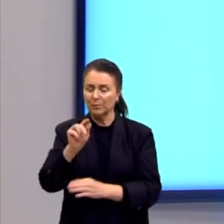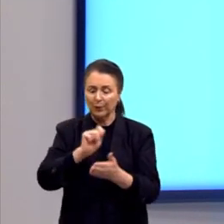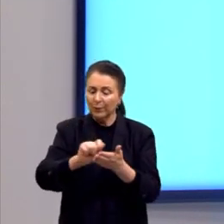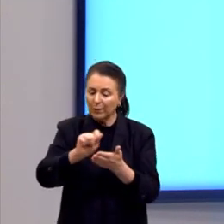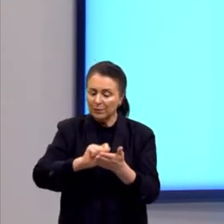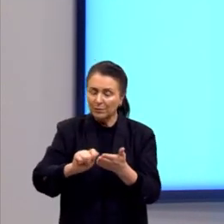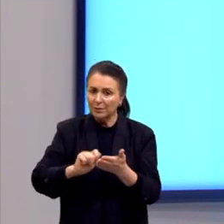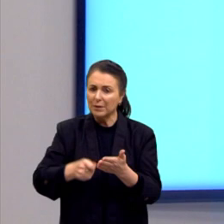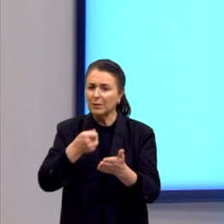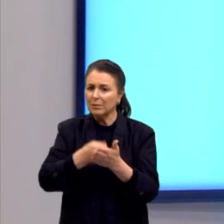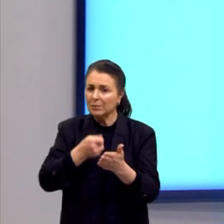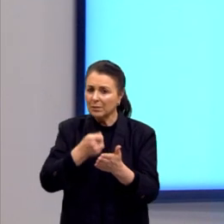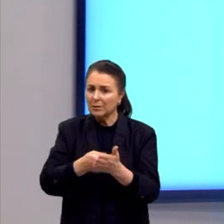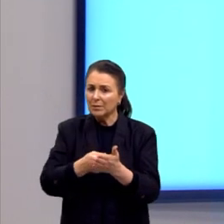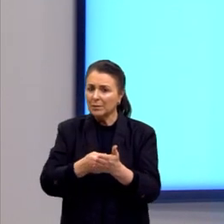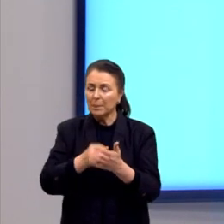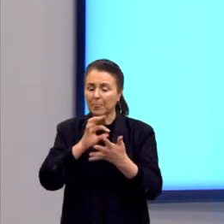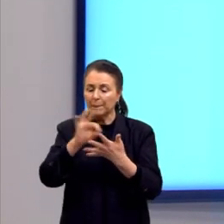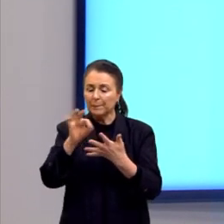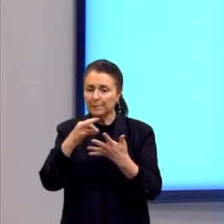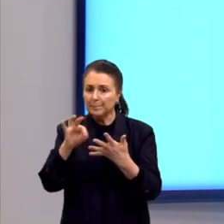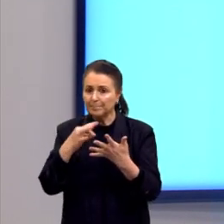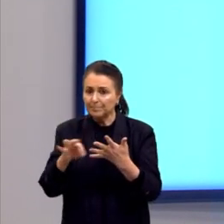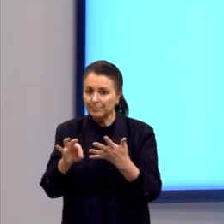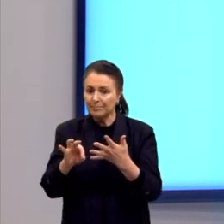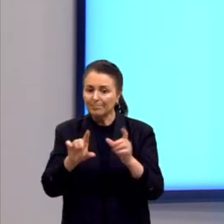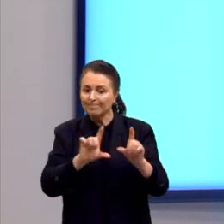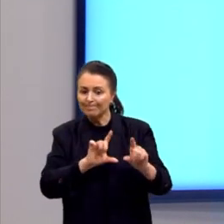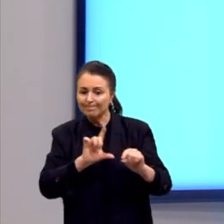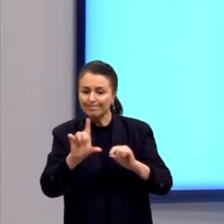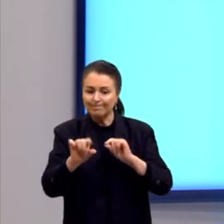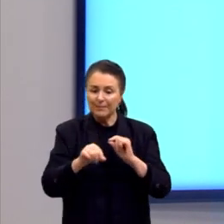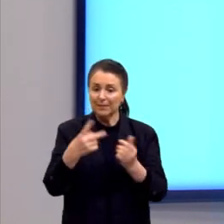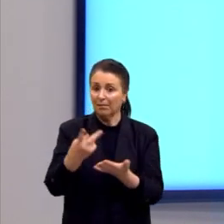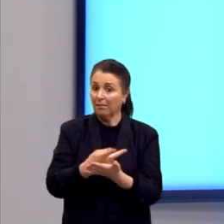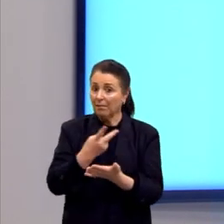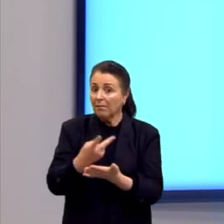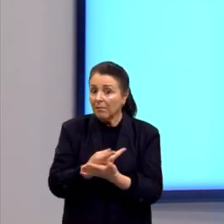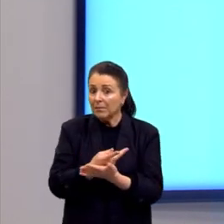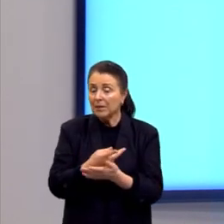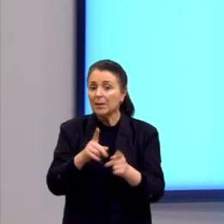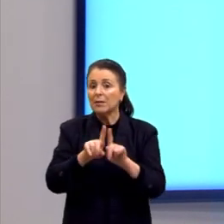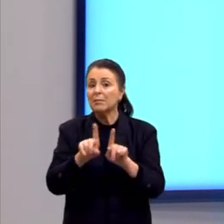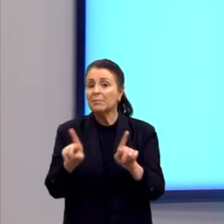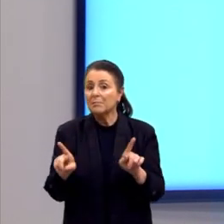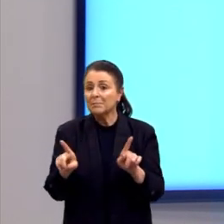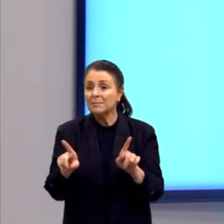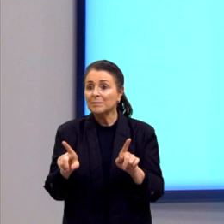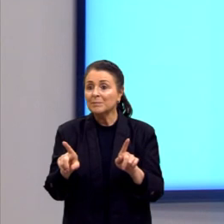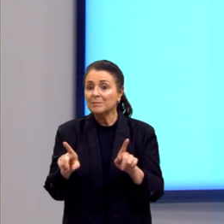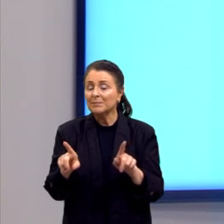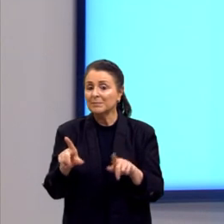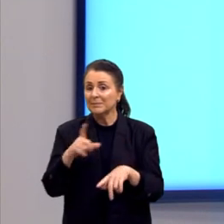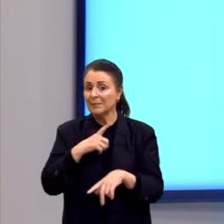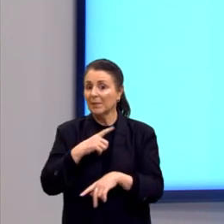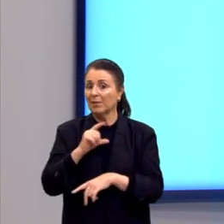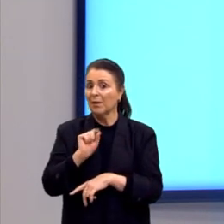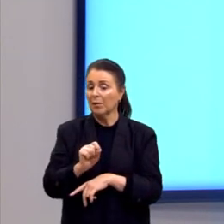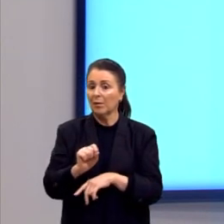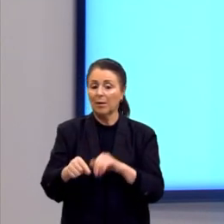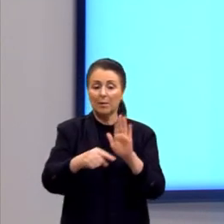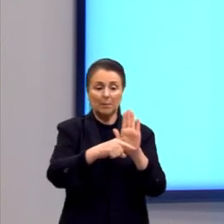anotações né para descartar as alternativas erradas né Mas aqui então nós temos que